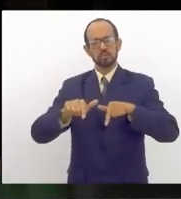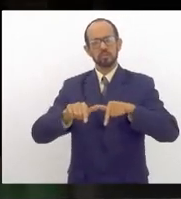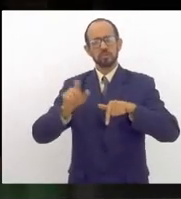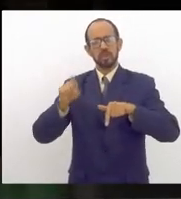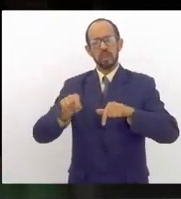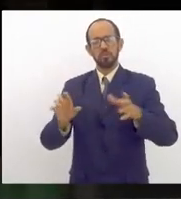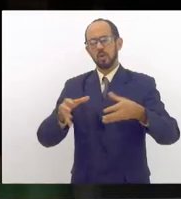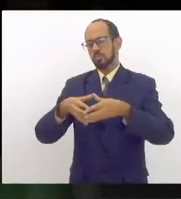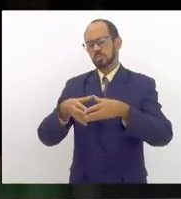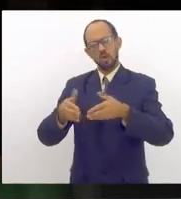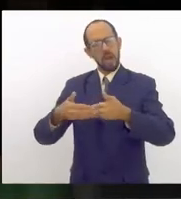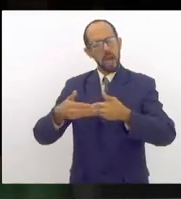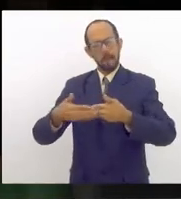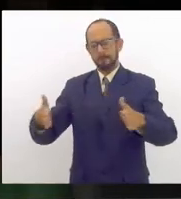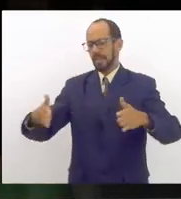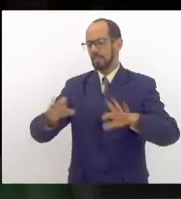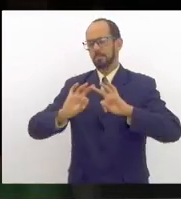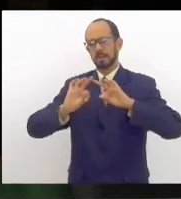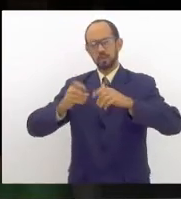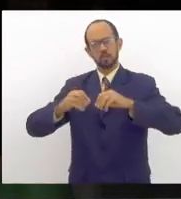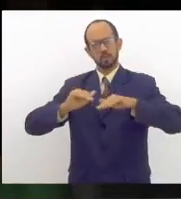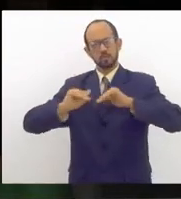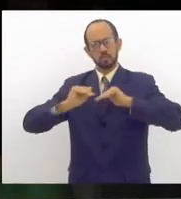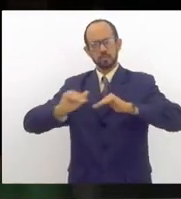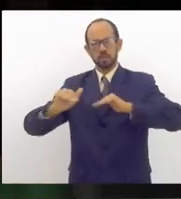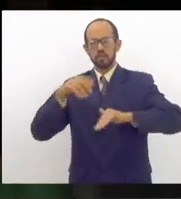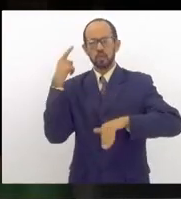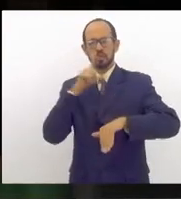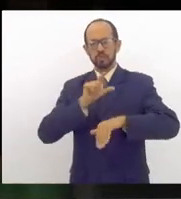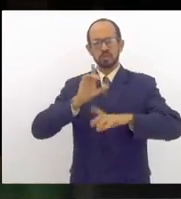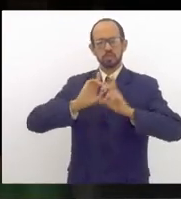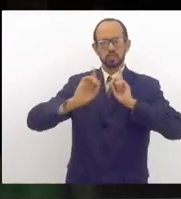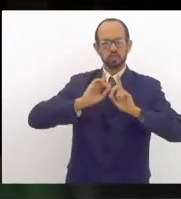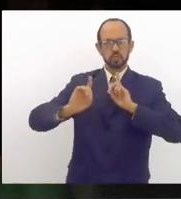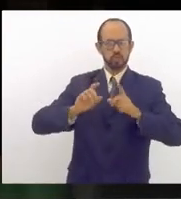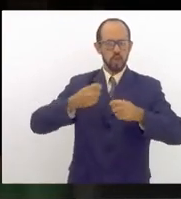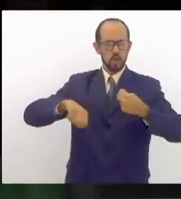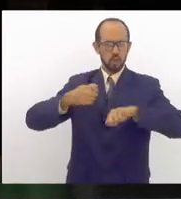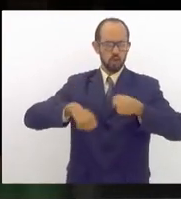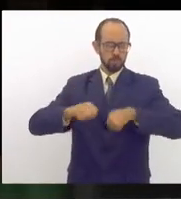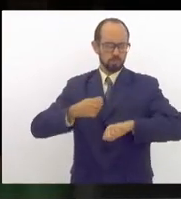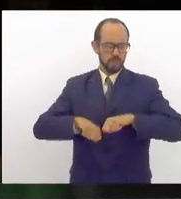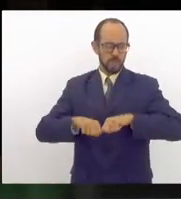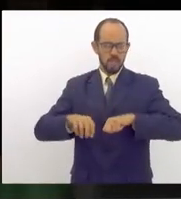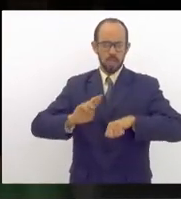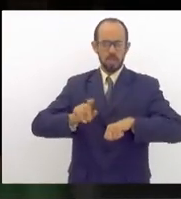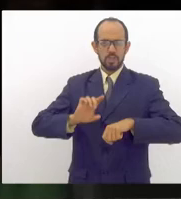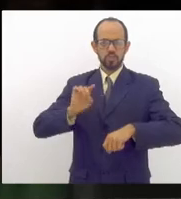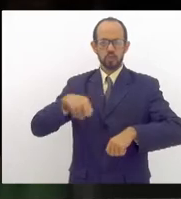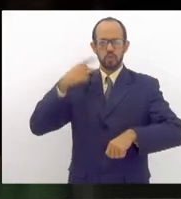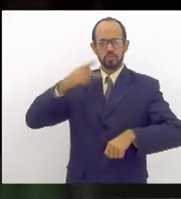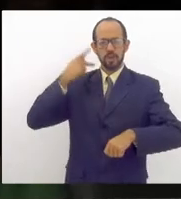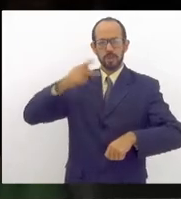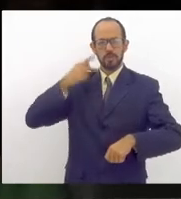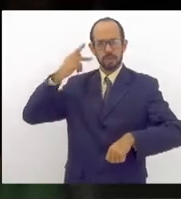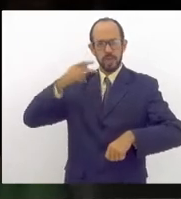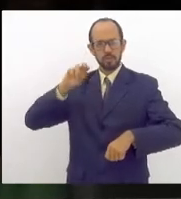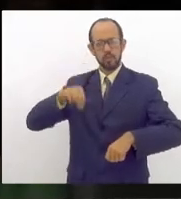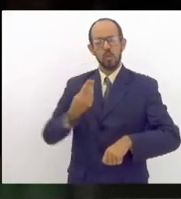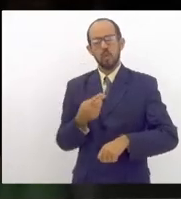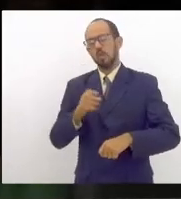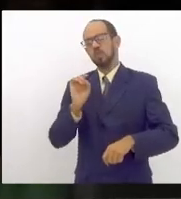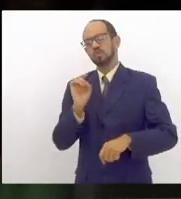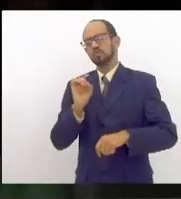aberta para que os movimentos discutissem a economia do estado e não só os parlamentares da casa e não